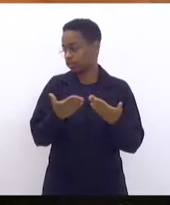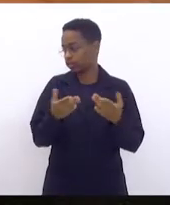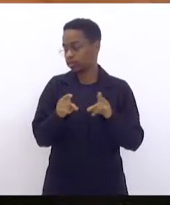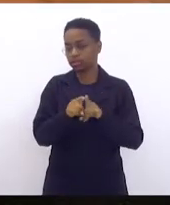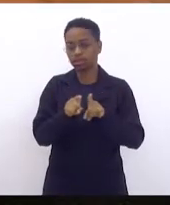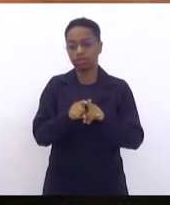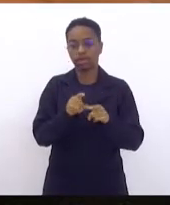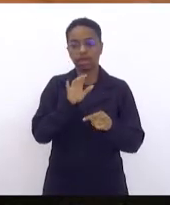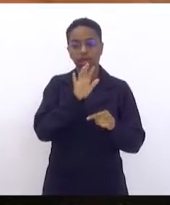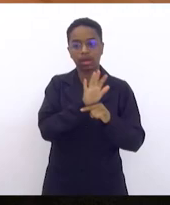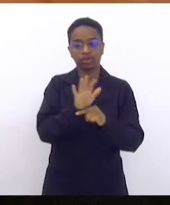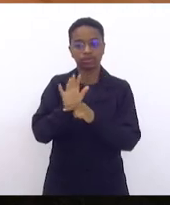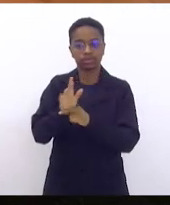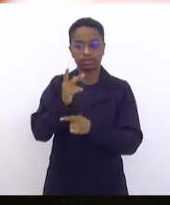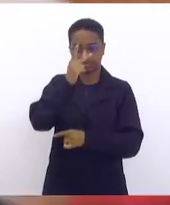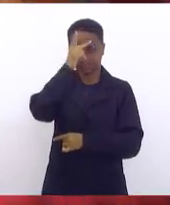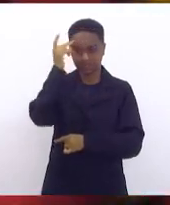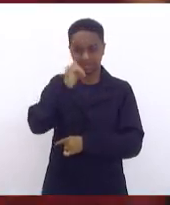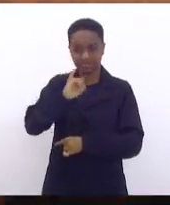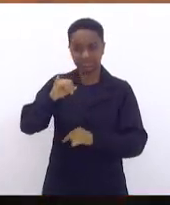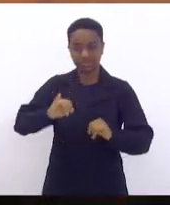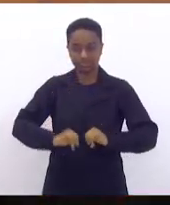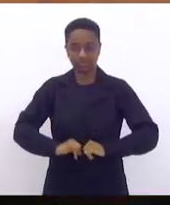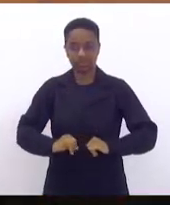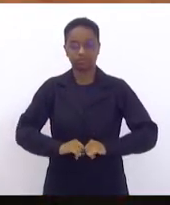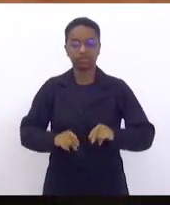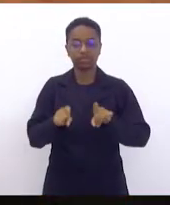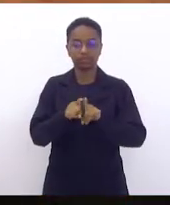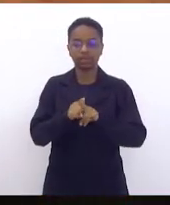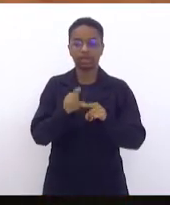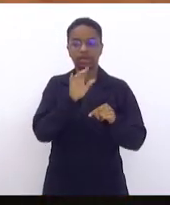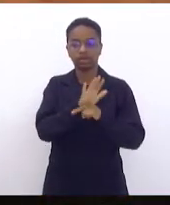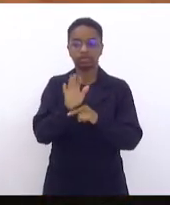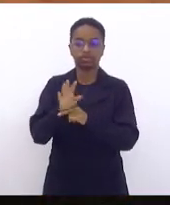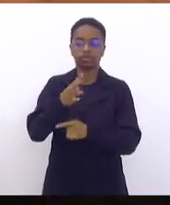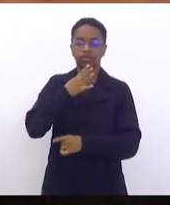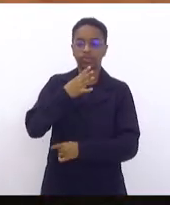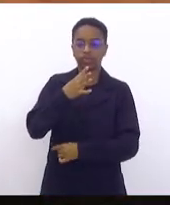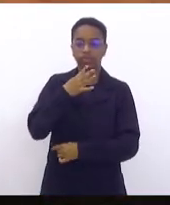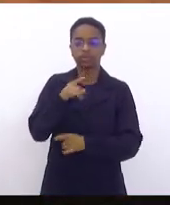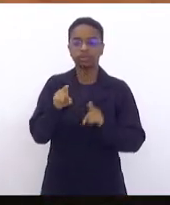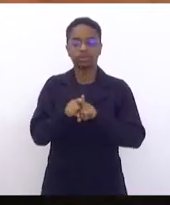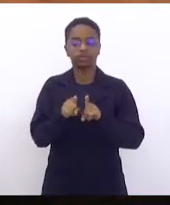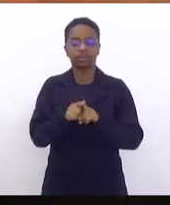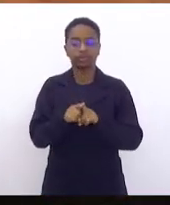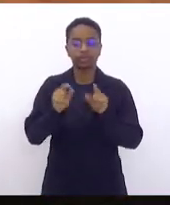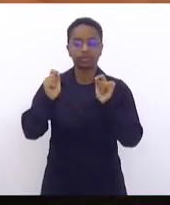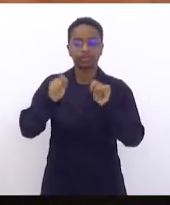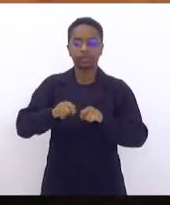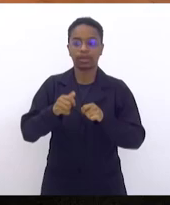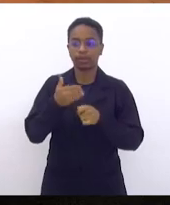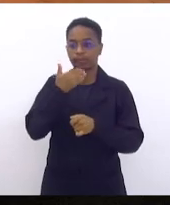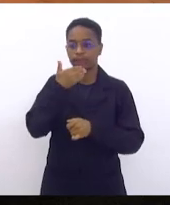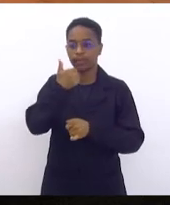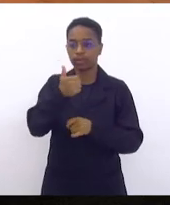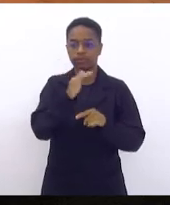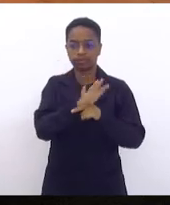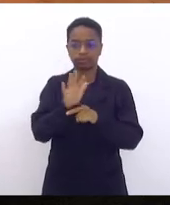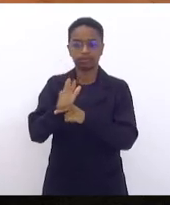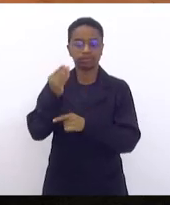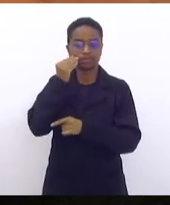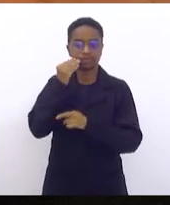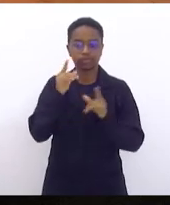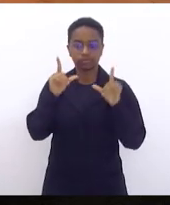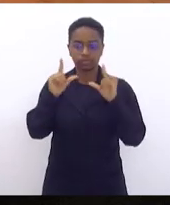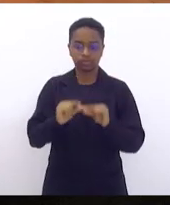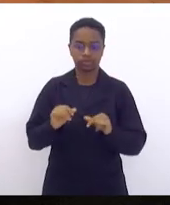ajude aqueles que sofrem e ajude a conhecer e fazer todo o possível para minorar o